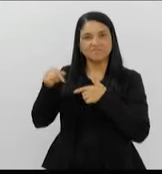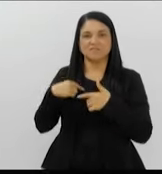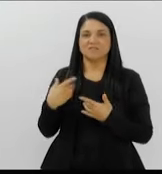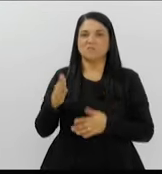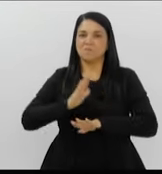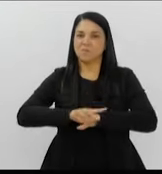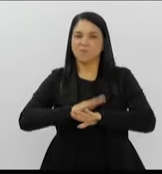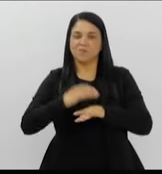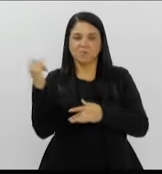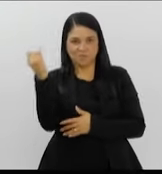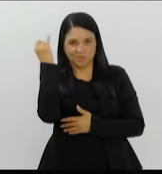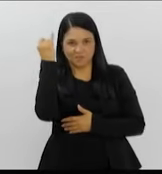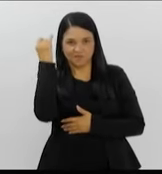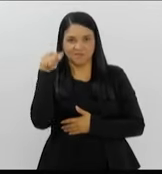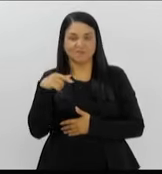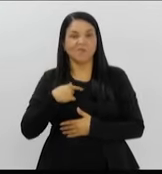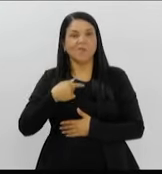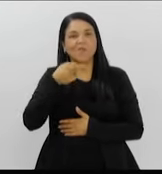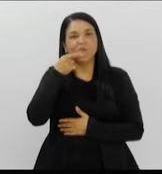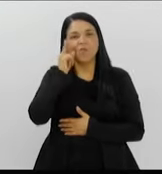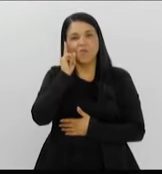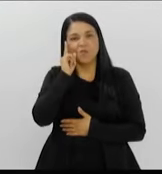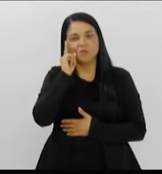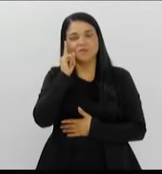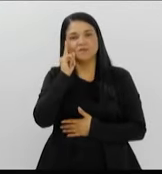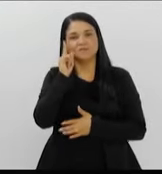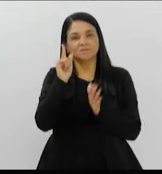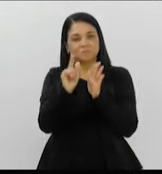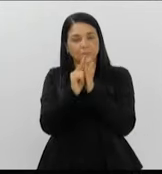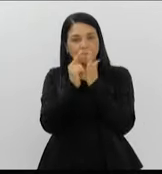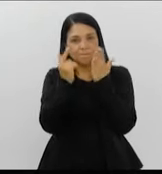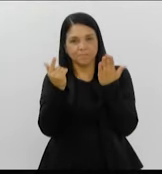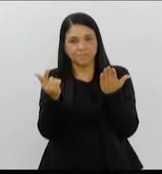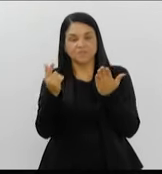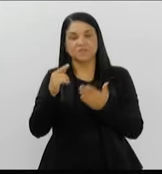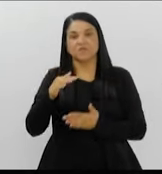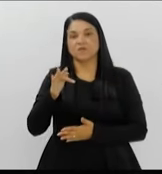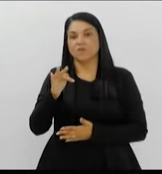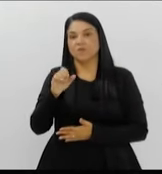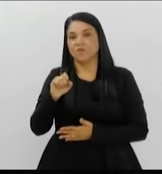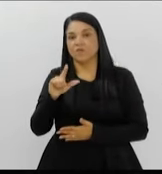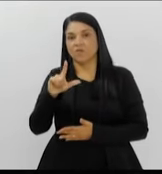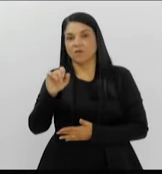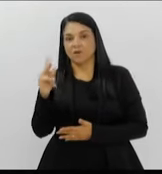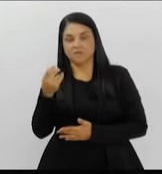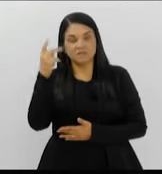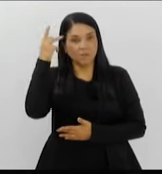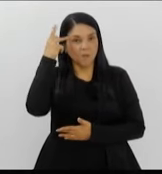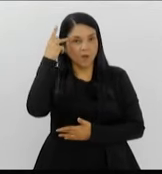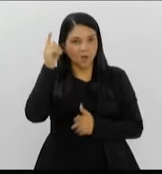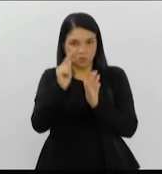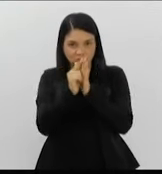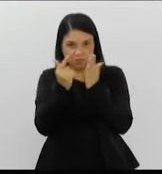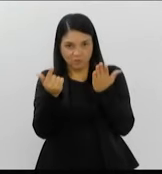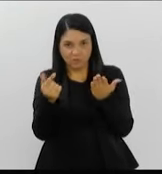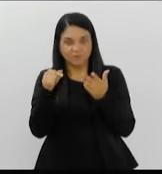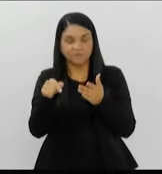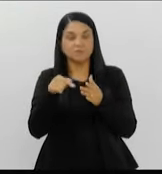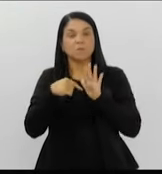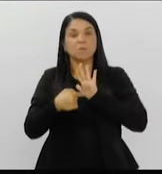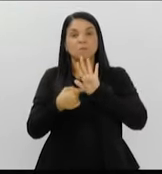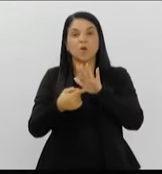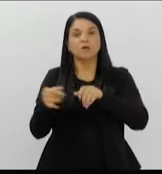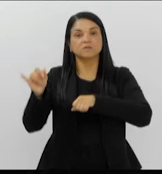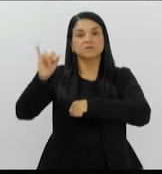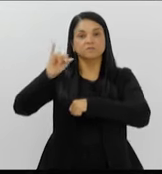importante. Ontem saiu uma matéria na Folha de São Paulo, onde aponta a Volta